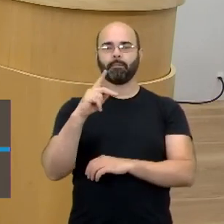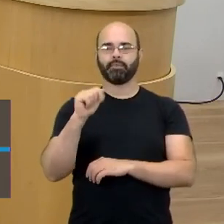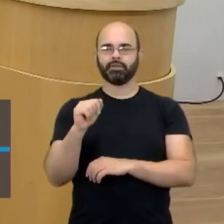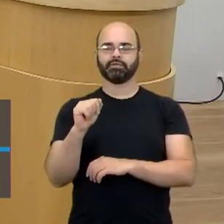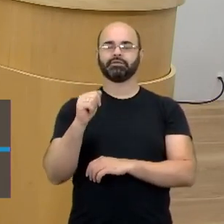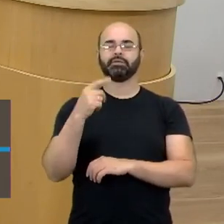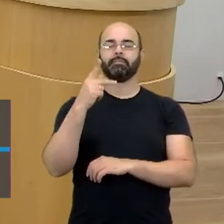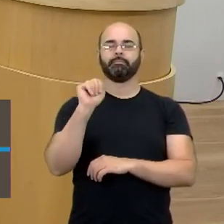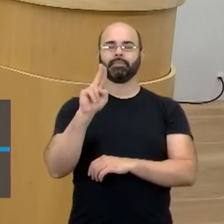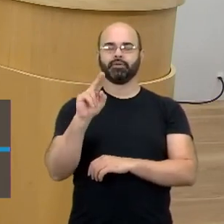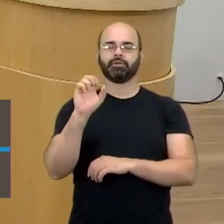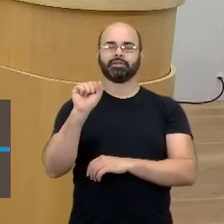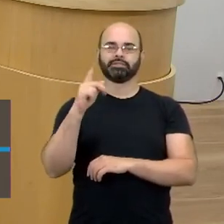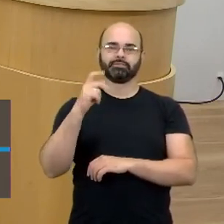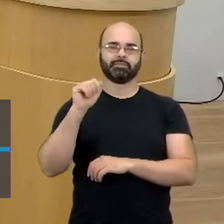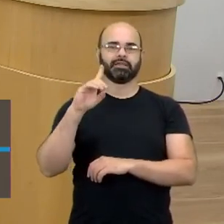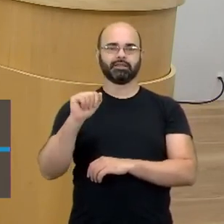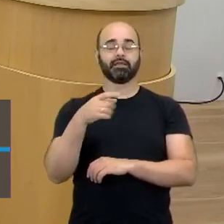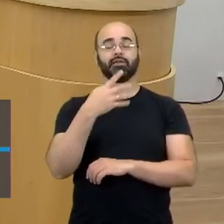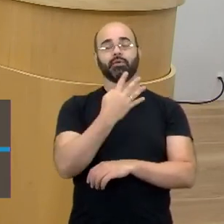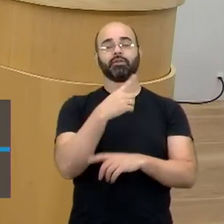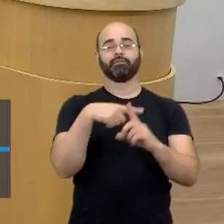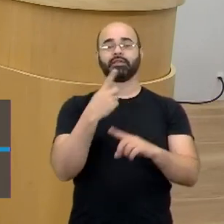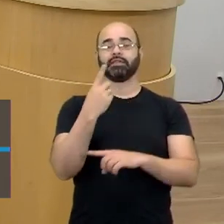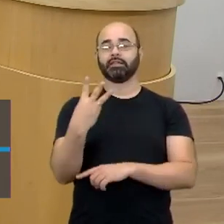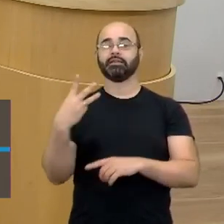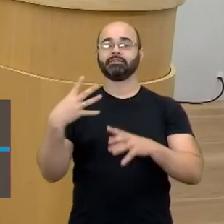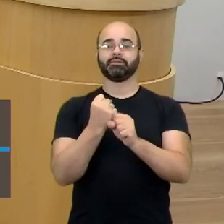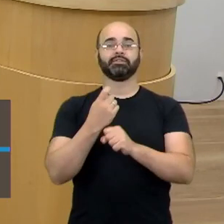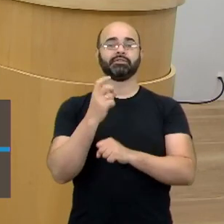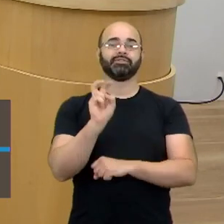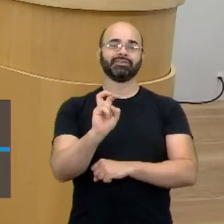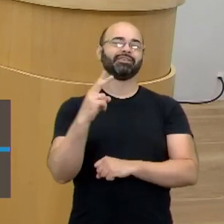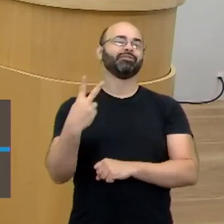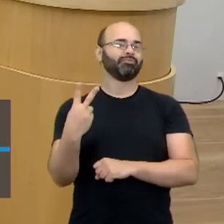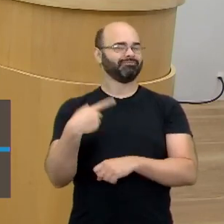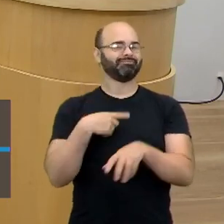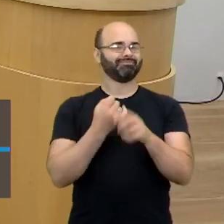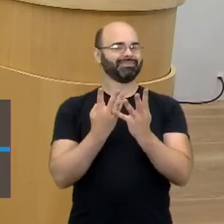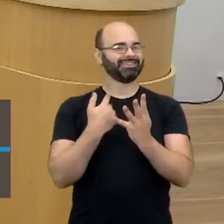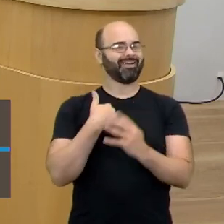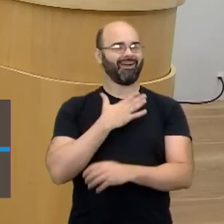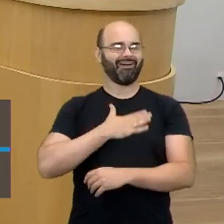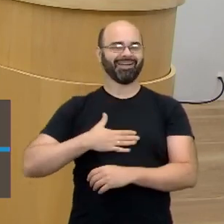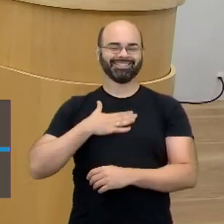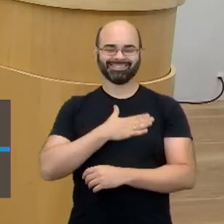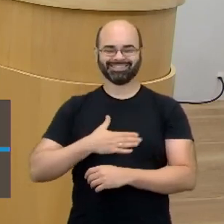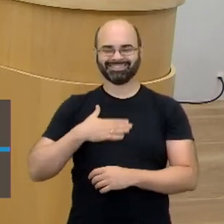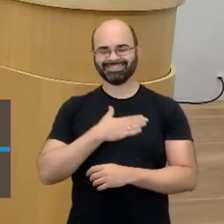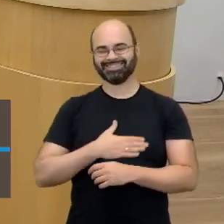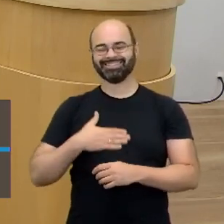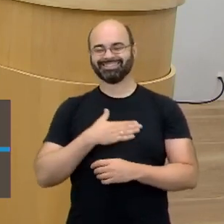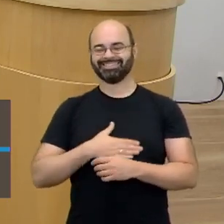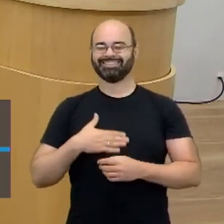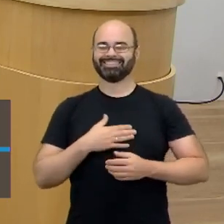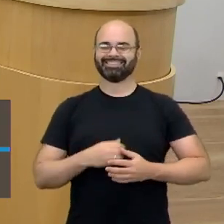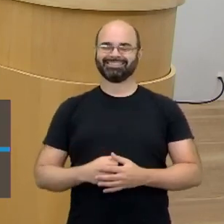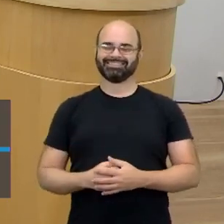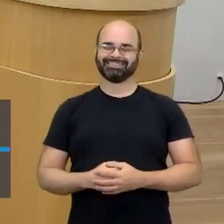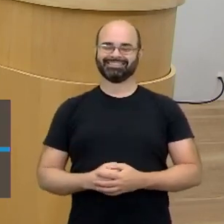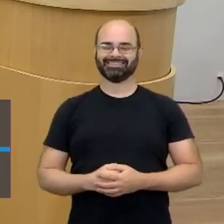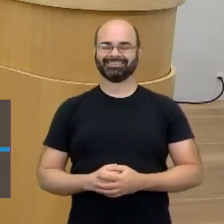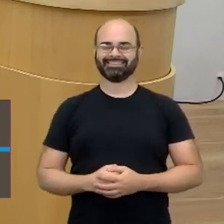Olha. 4 vezes 13 igual a 52. Eu gosto de jogar baralho. Eu gosto um bocadinho, né?